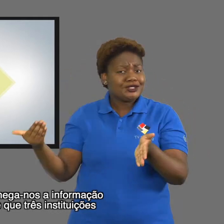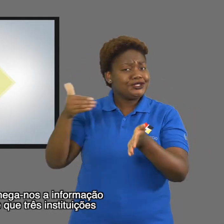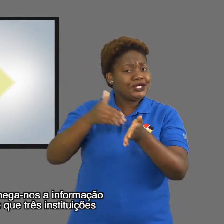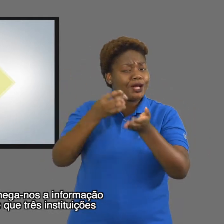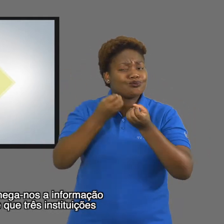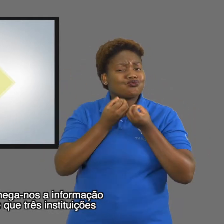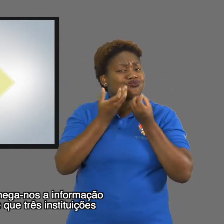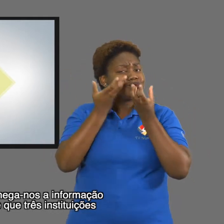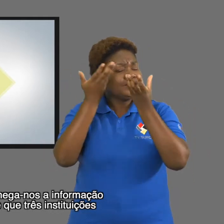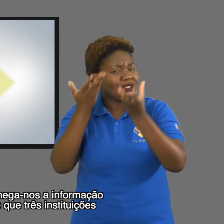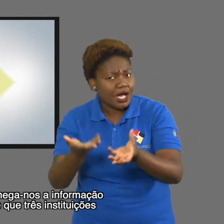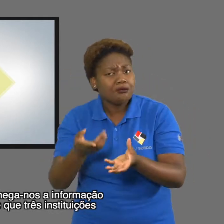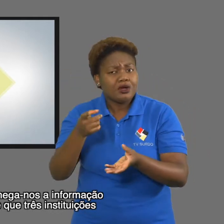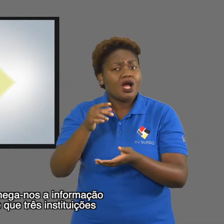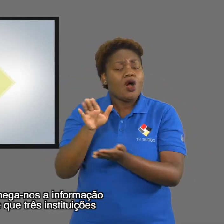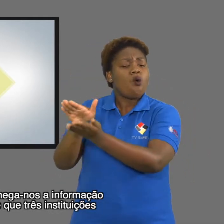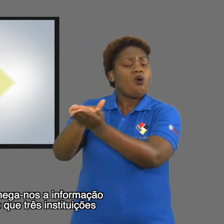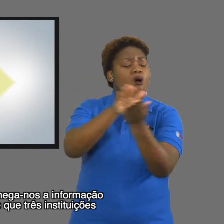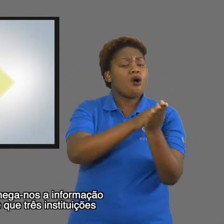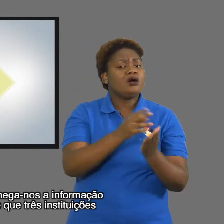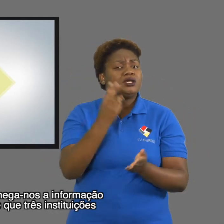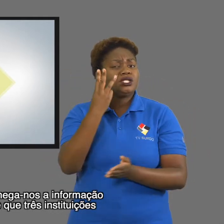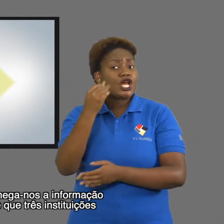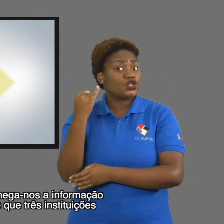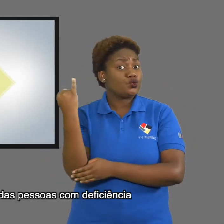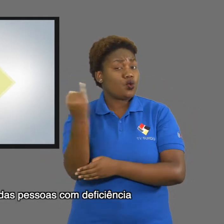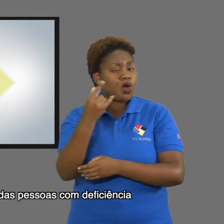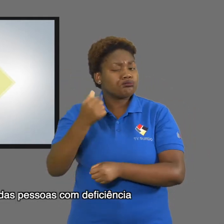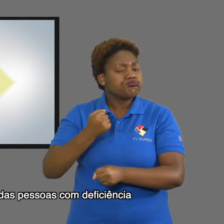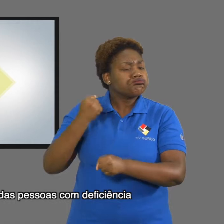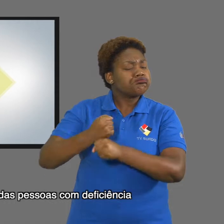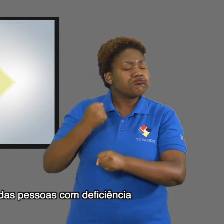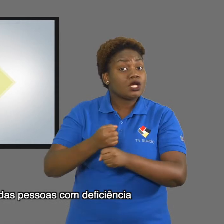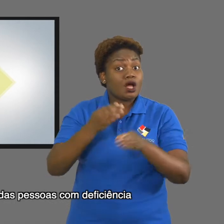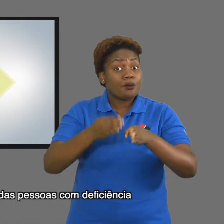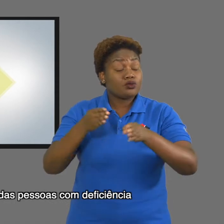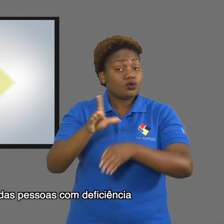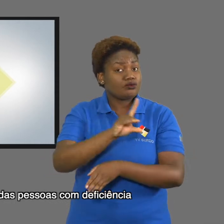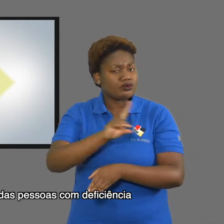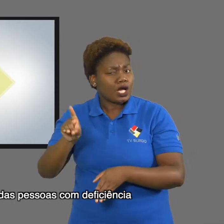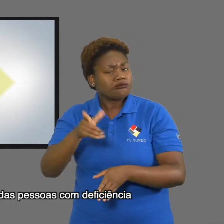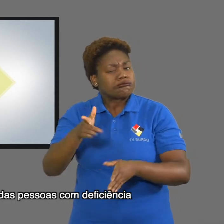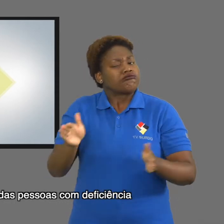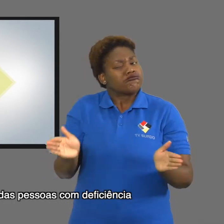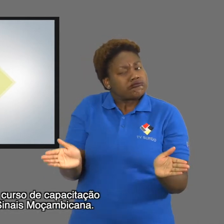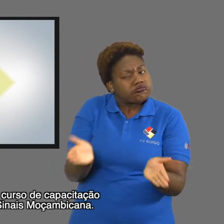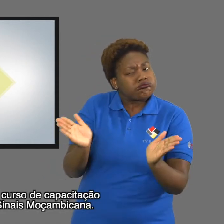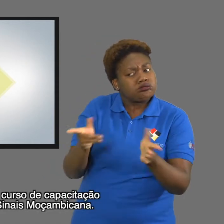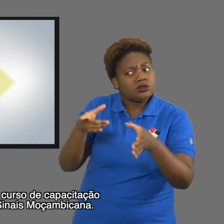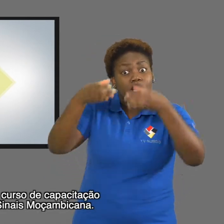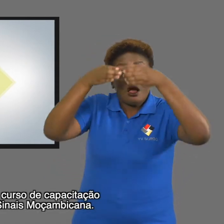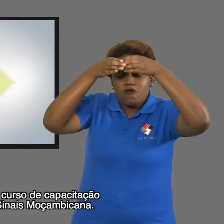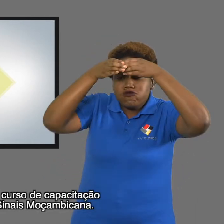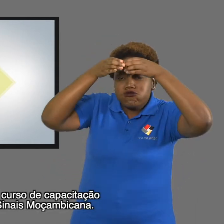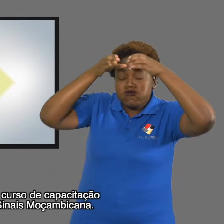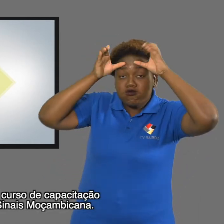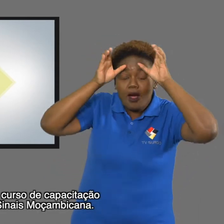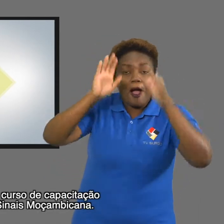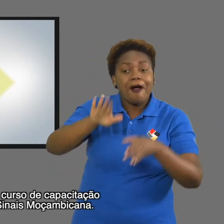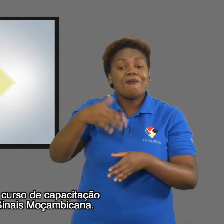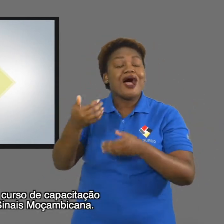-nos a informação que dá conta de que três instituições que trabalham em prol das pessoas com deficiência promoveram um curso